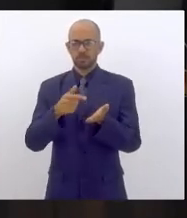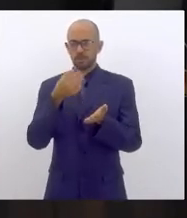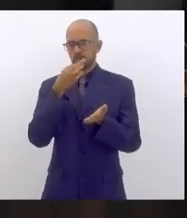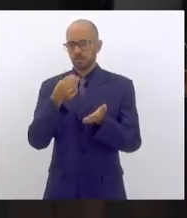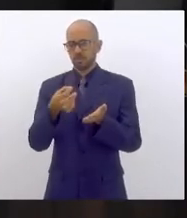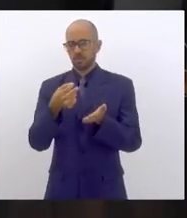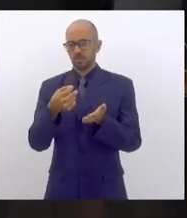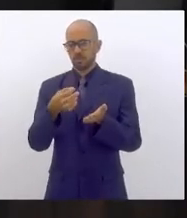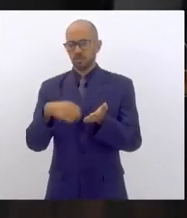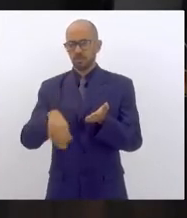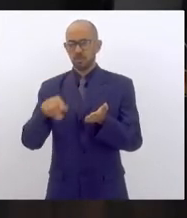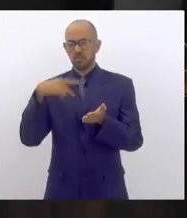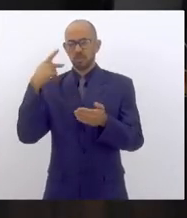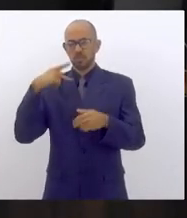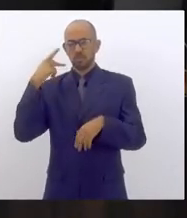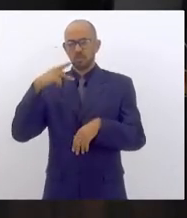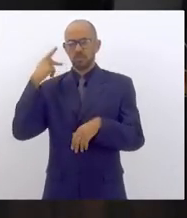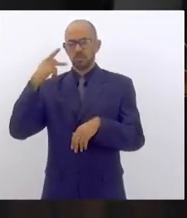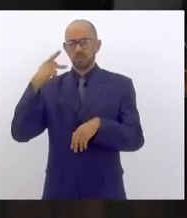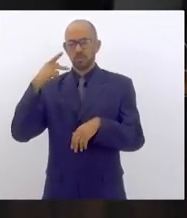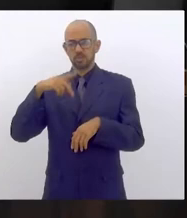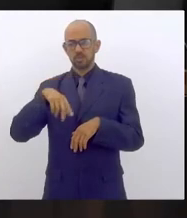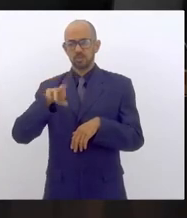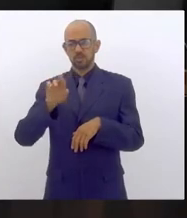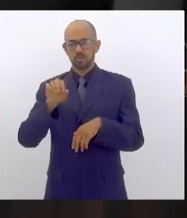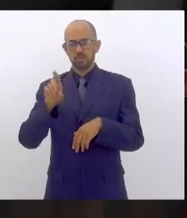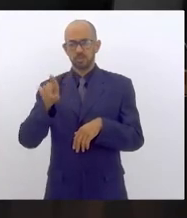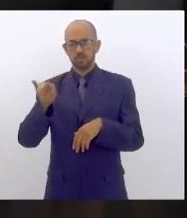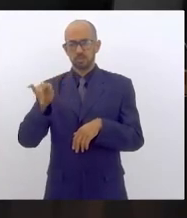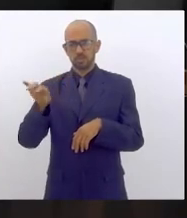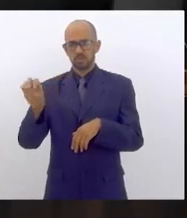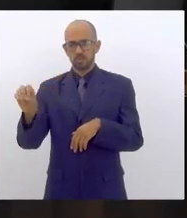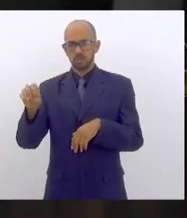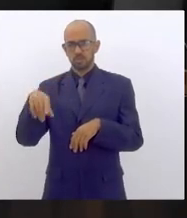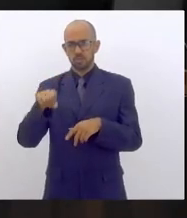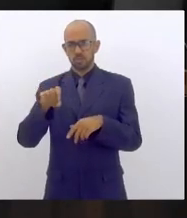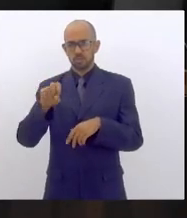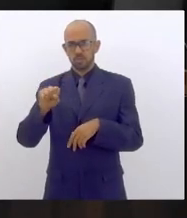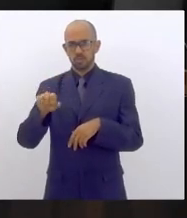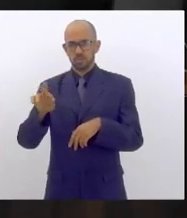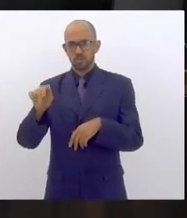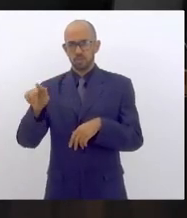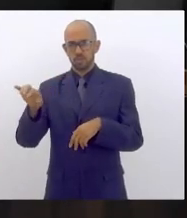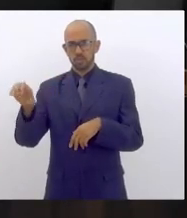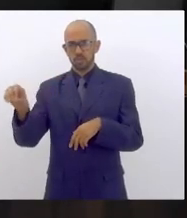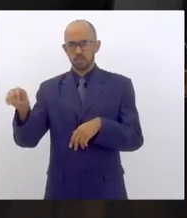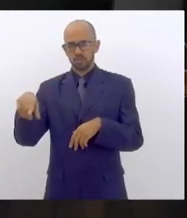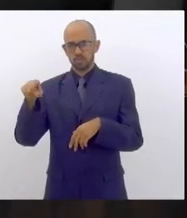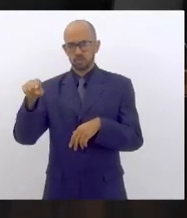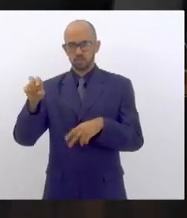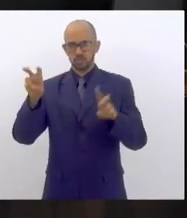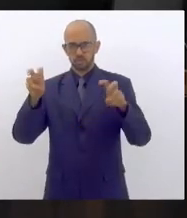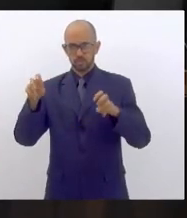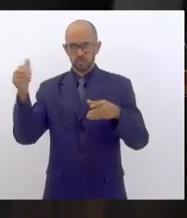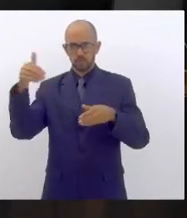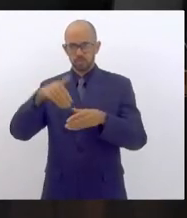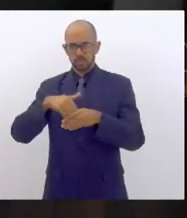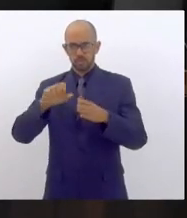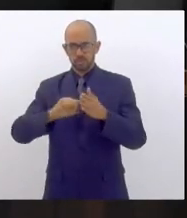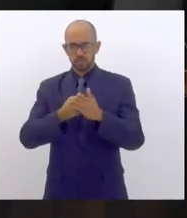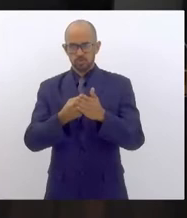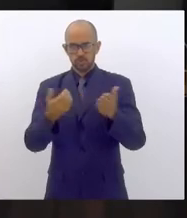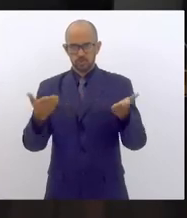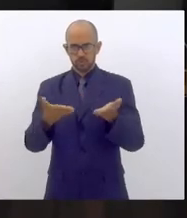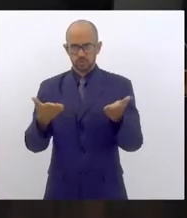da douta procuradoria dos procuradores Rodrigo Lopes Lourenço e Sérgio Mentel em relação à votação de hoje dos vetos. Então, vou